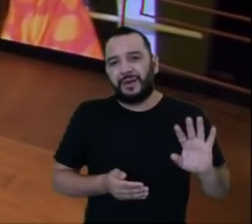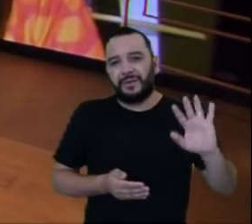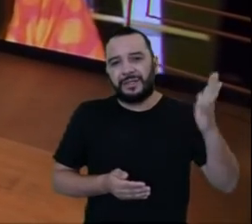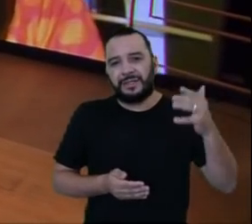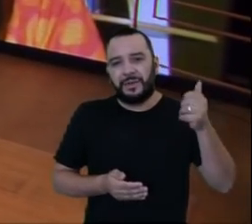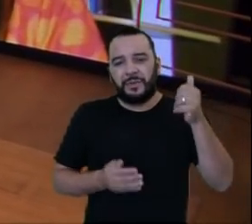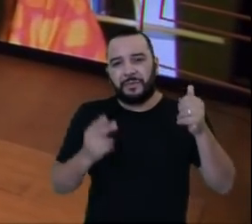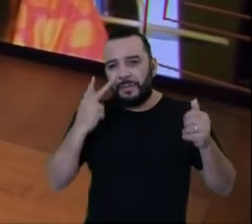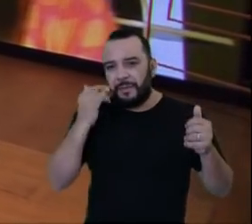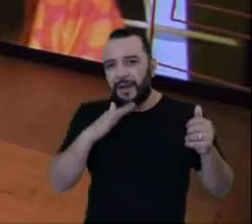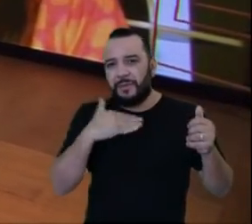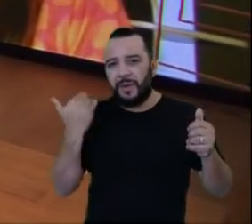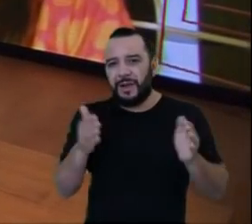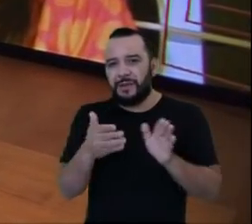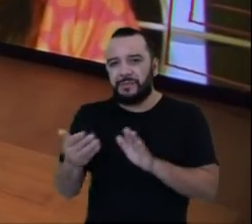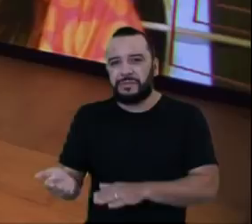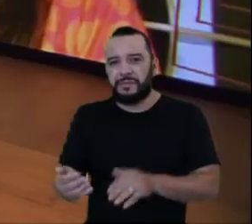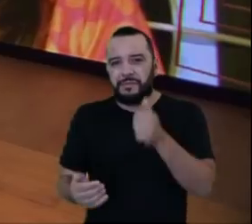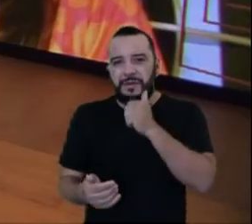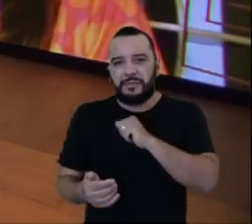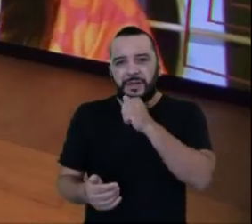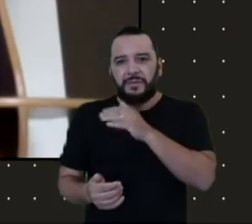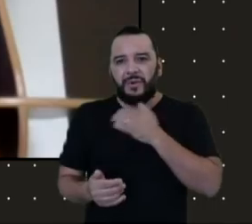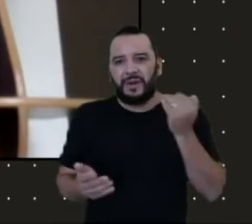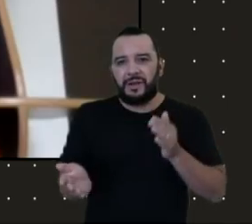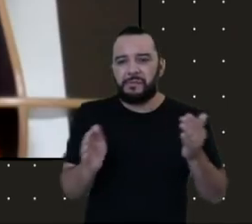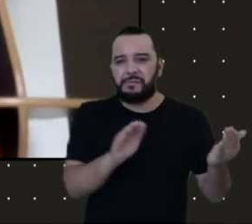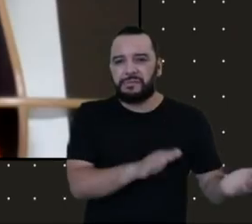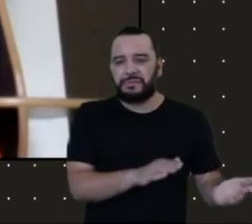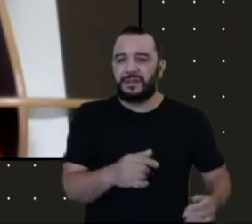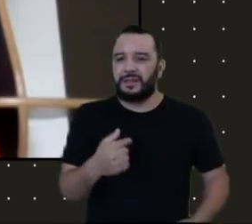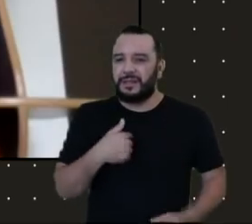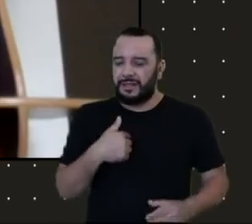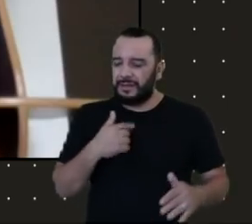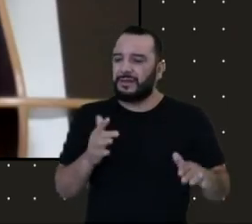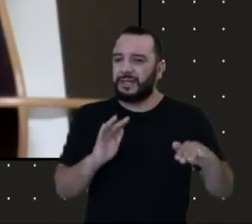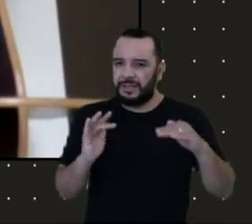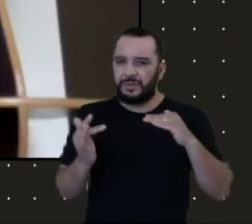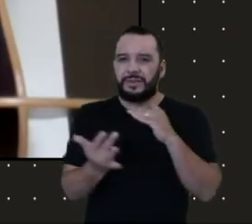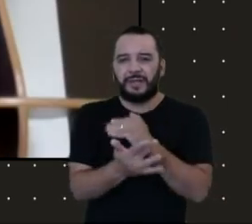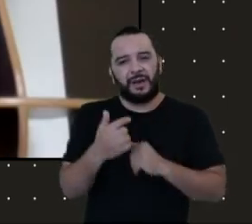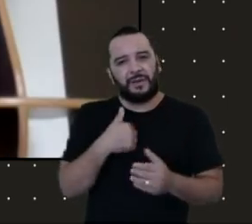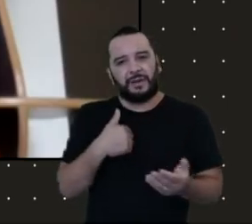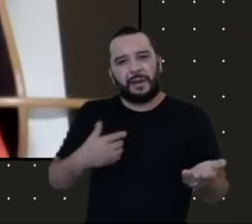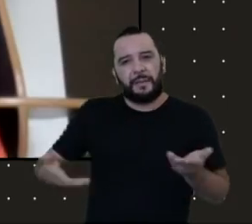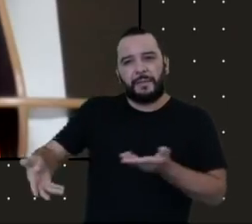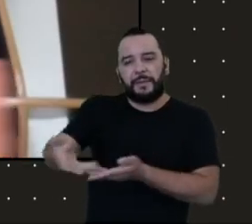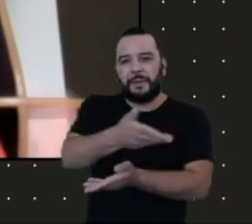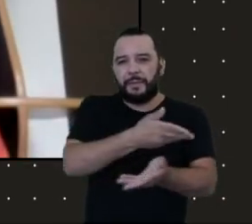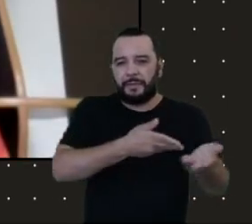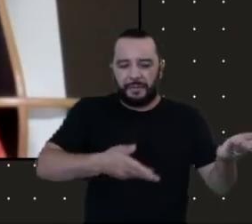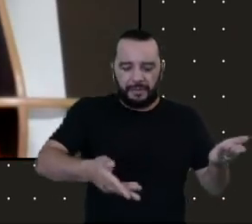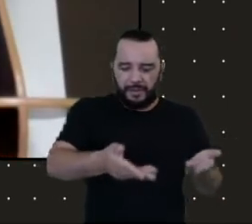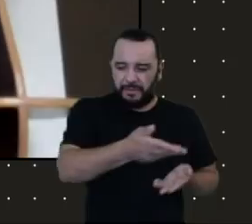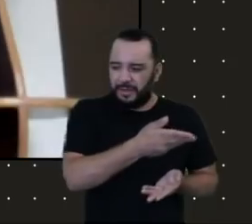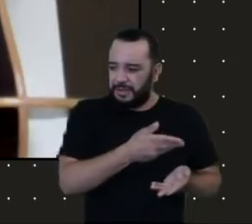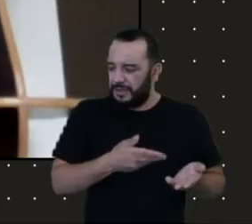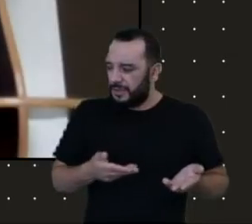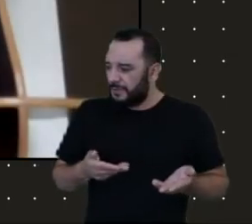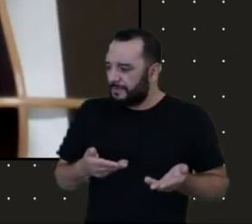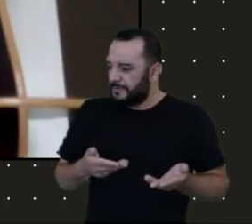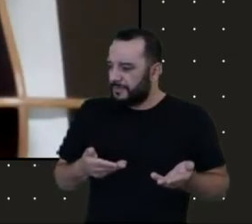Viver é uma Arte. Porque aí eu falo um pouco sobre isso também, sobre a nossa filosofia de vida, como a gente